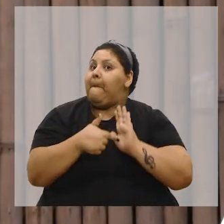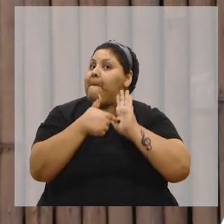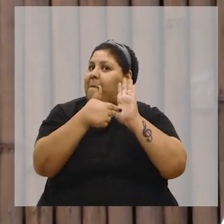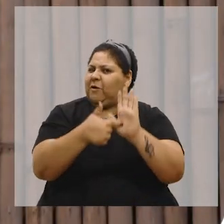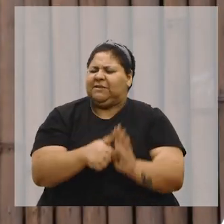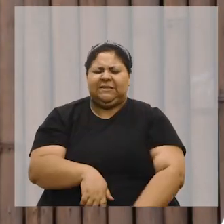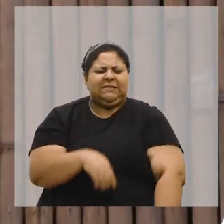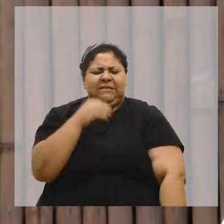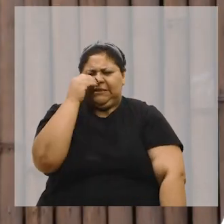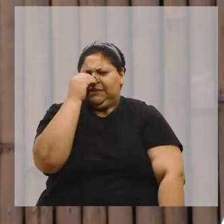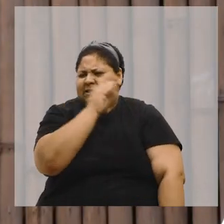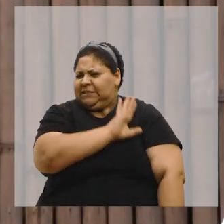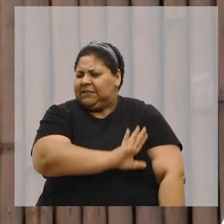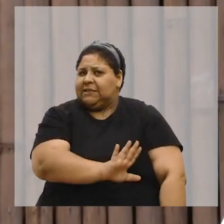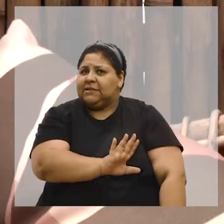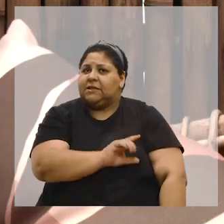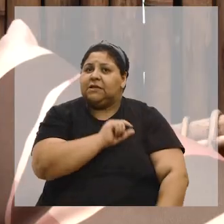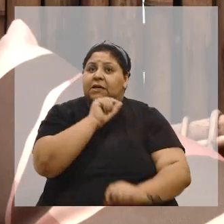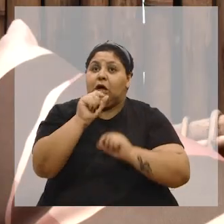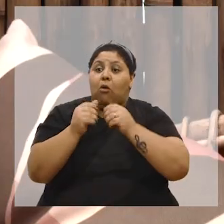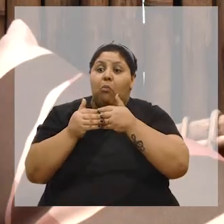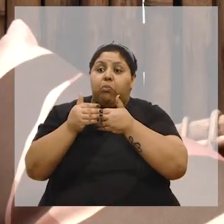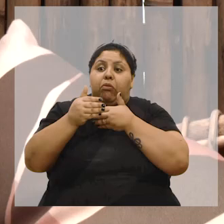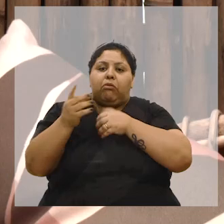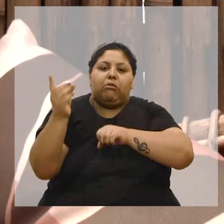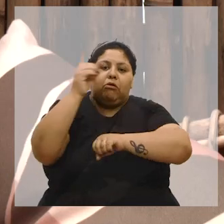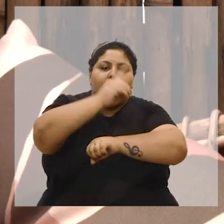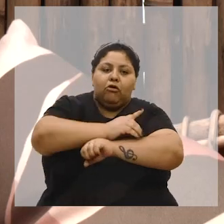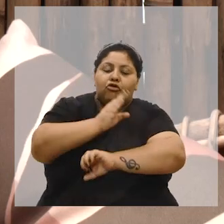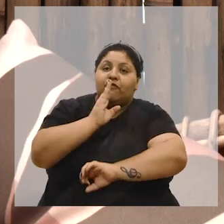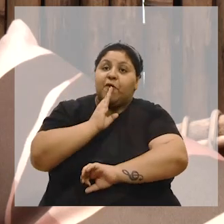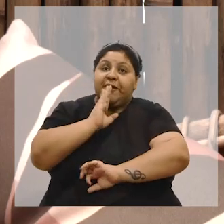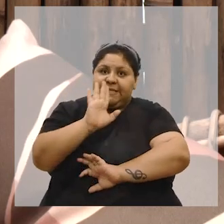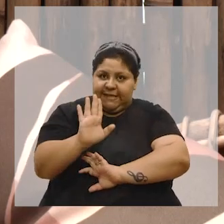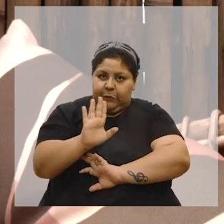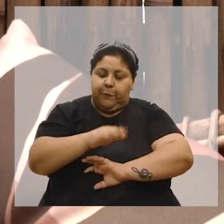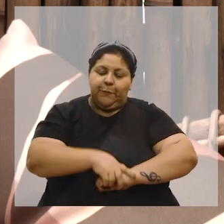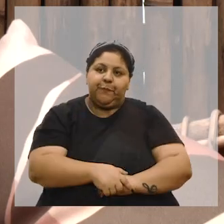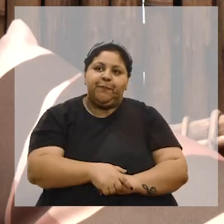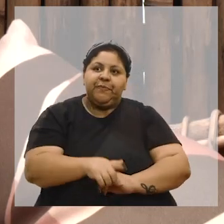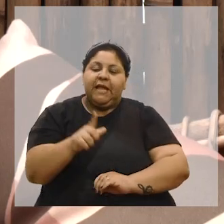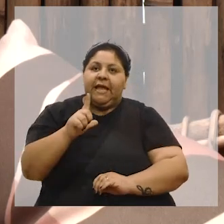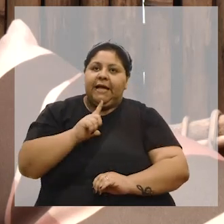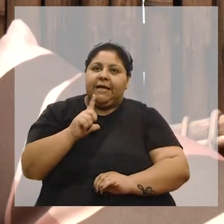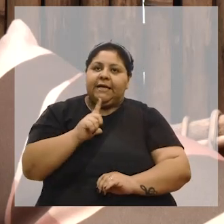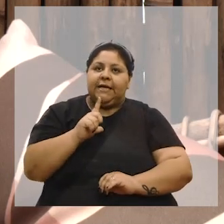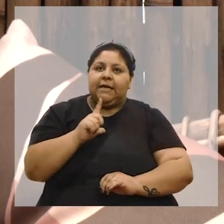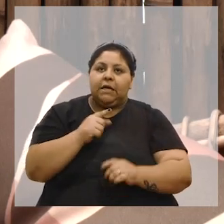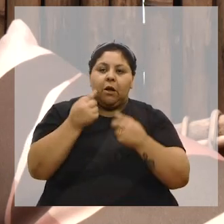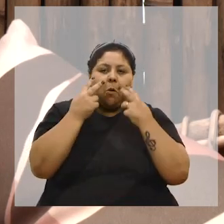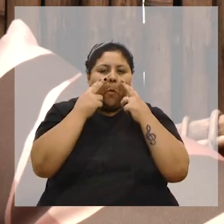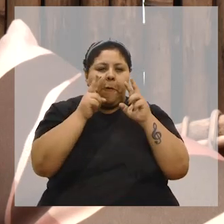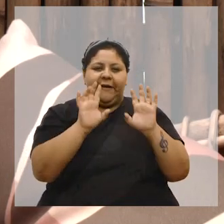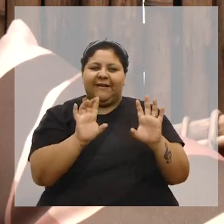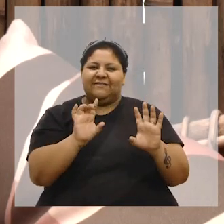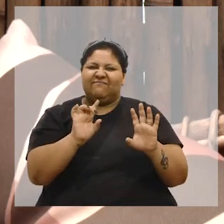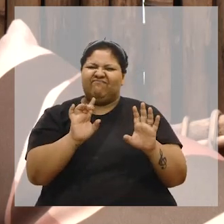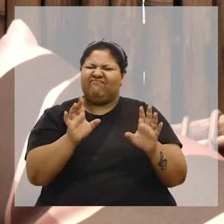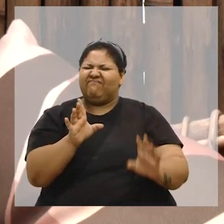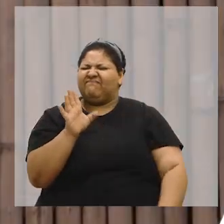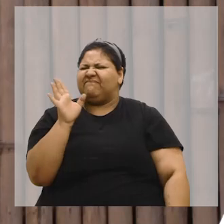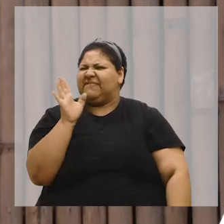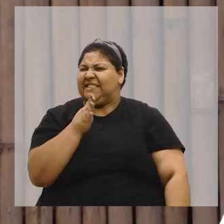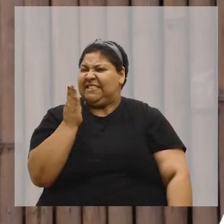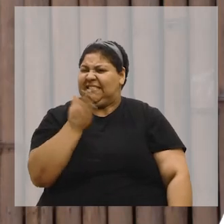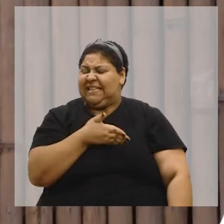mais ou menos. Ai, é horrível. Com o passar dos dias, tu vai conhecendo eles, assim, né? Aí, tipo, um olhar, assim,